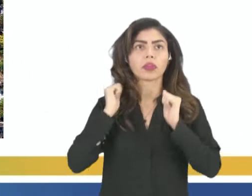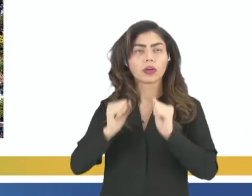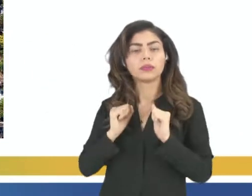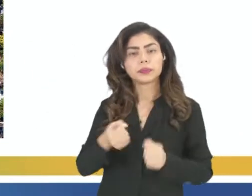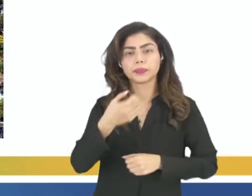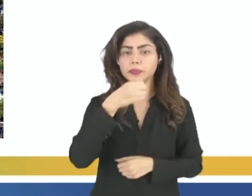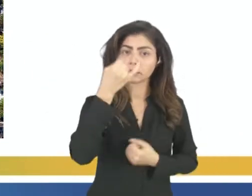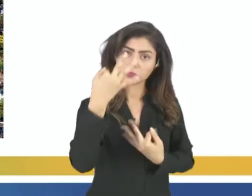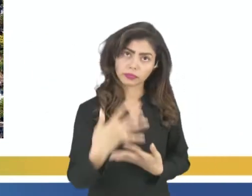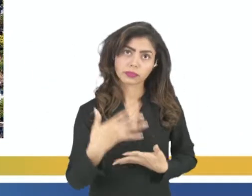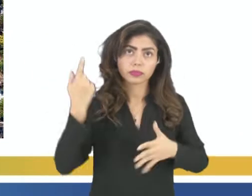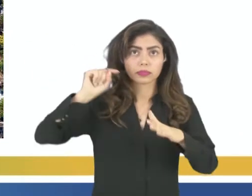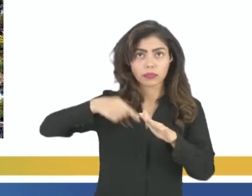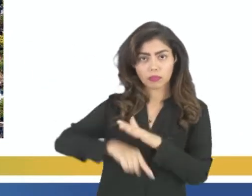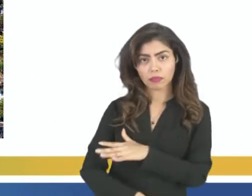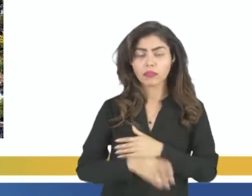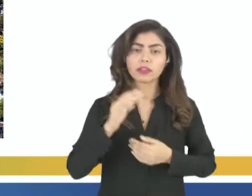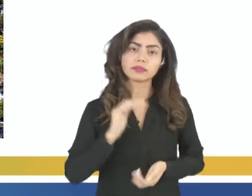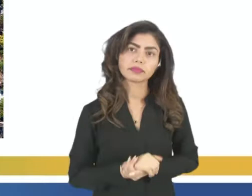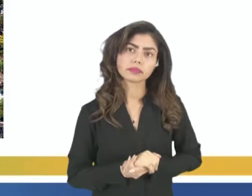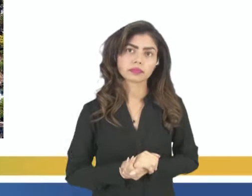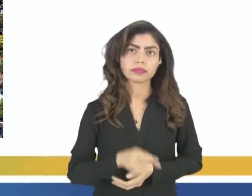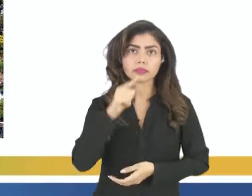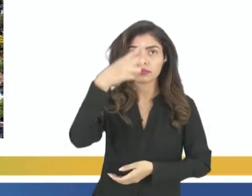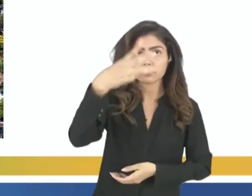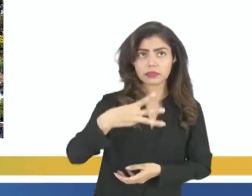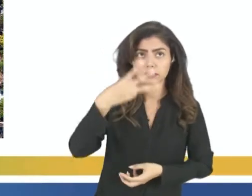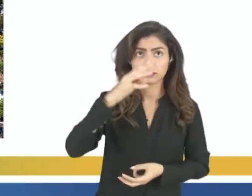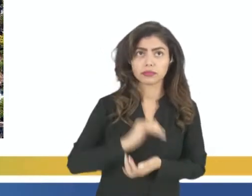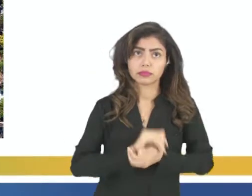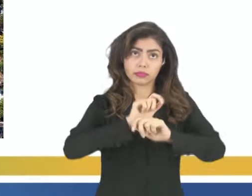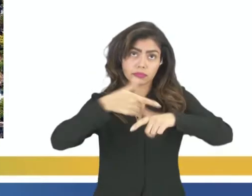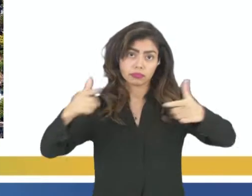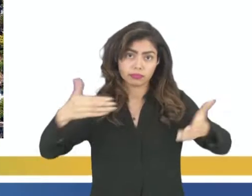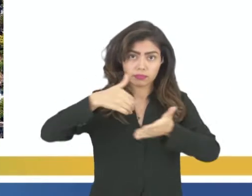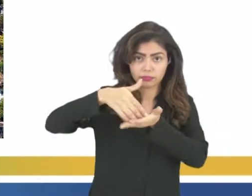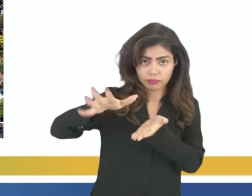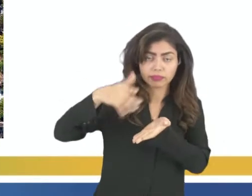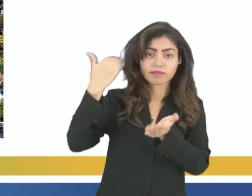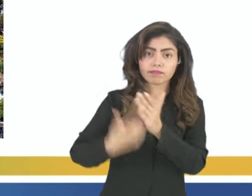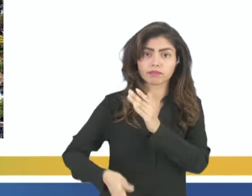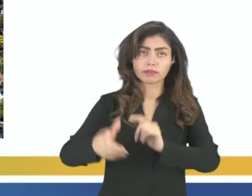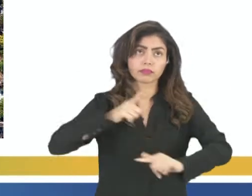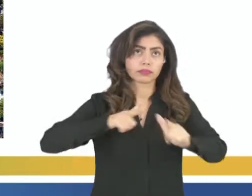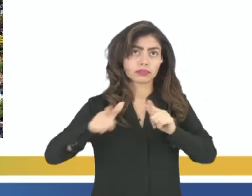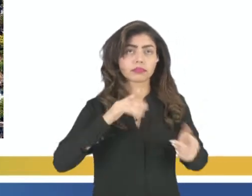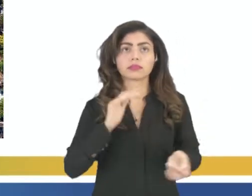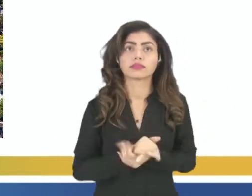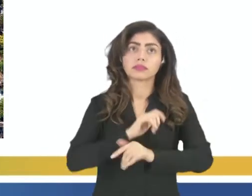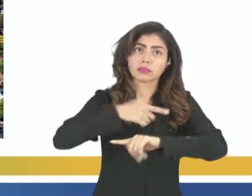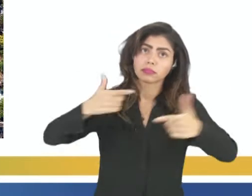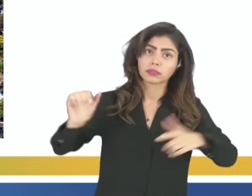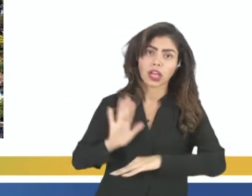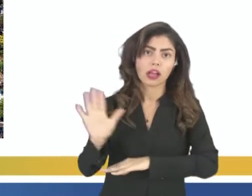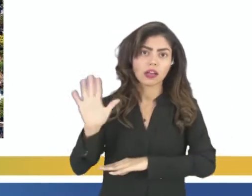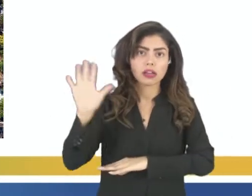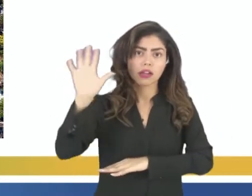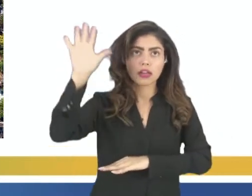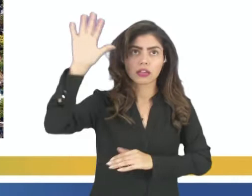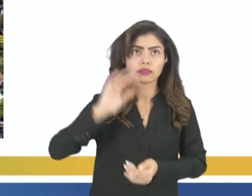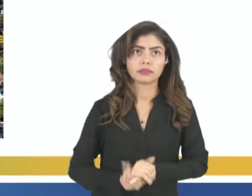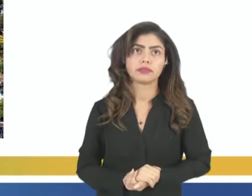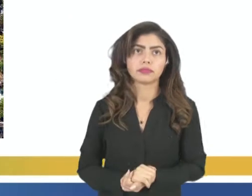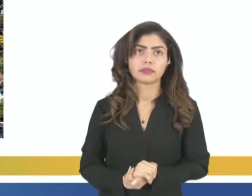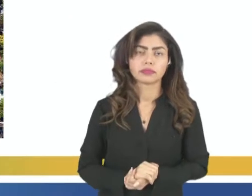pode citar, dentre os vários, nós vamos citar esses três. O aumento do desemprego, o crescimento de favelas